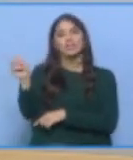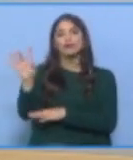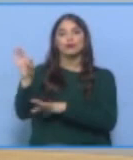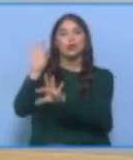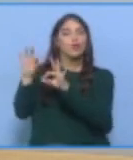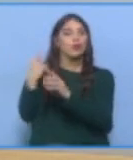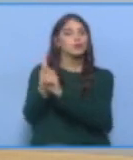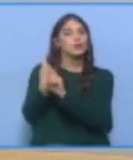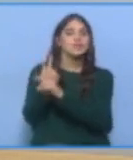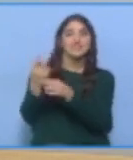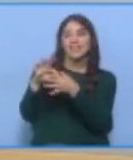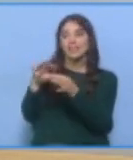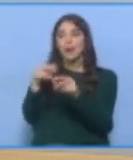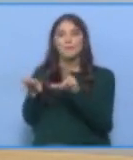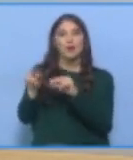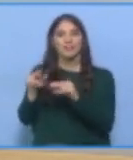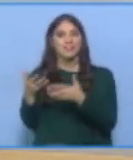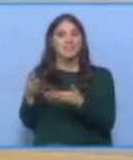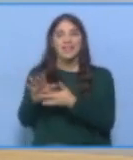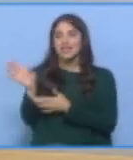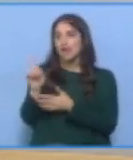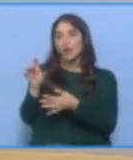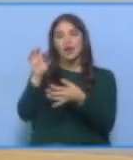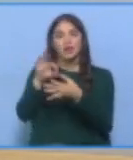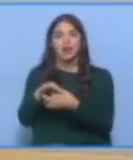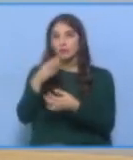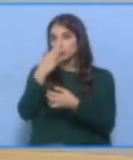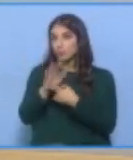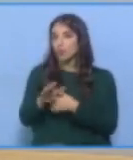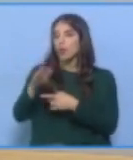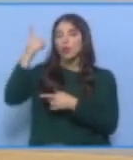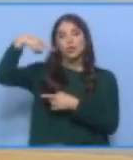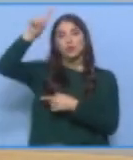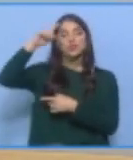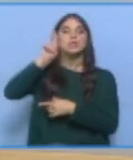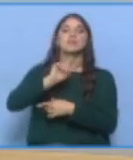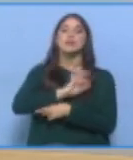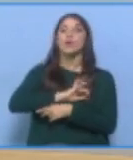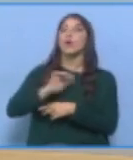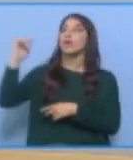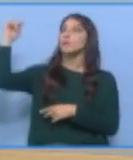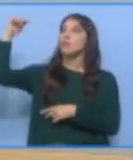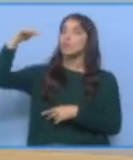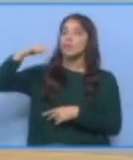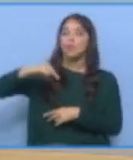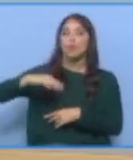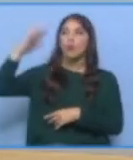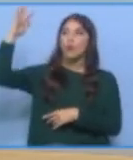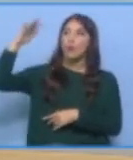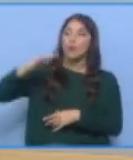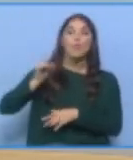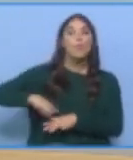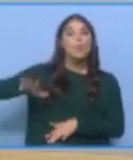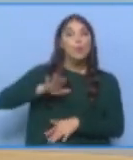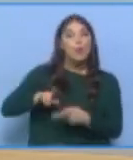mas pedia para ir a sítios de peregrinação. Ou da Aparição de Nossa Senhora, Fátima, Lourdes, alguns na